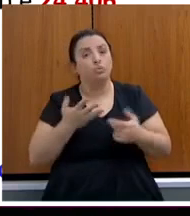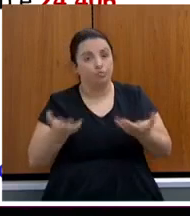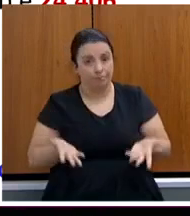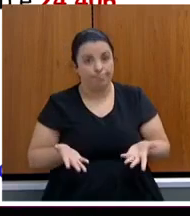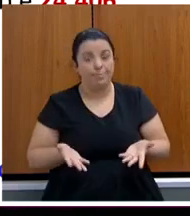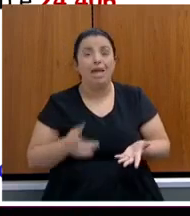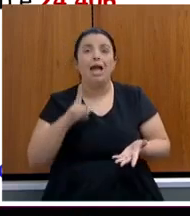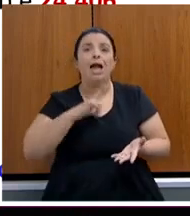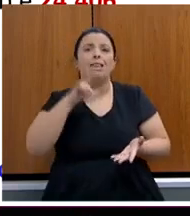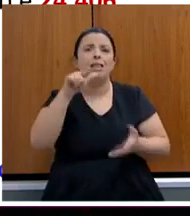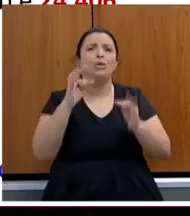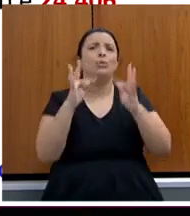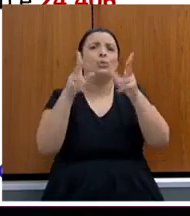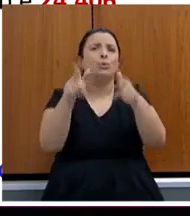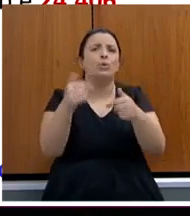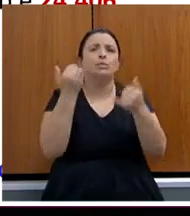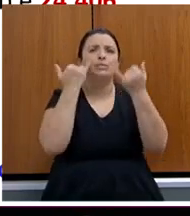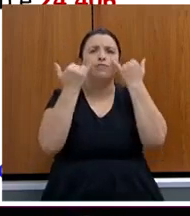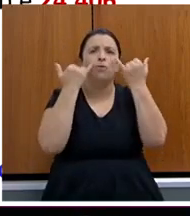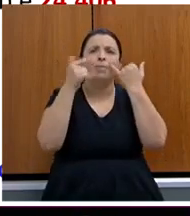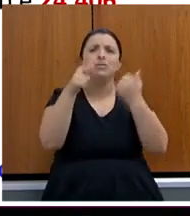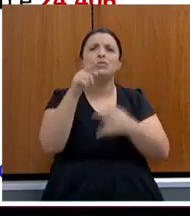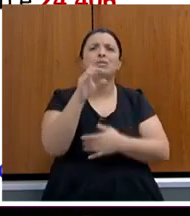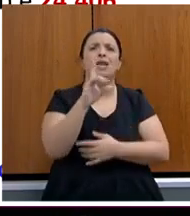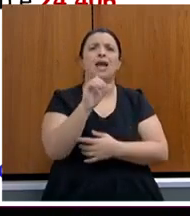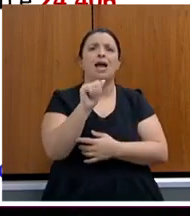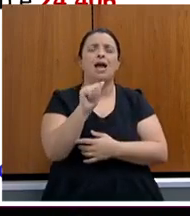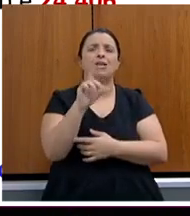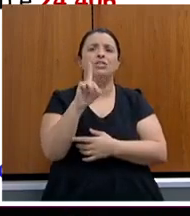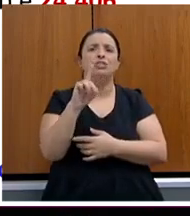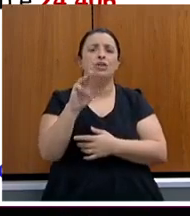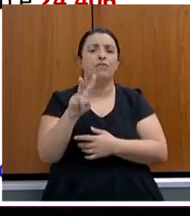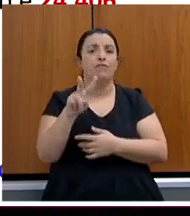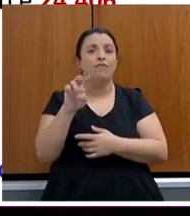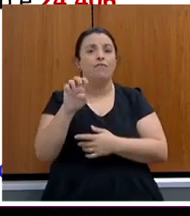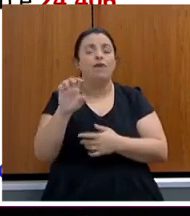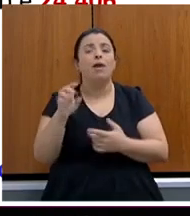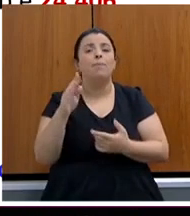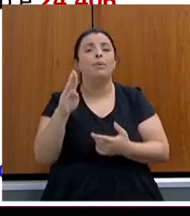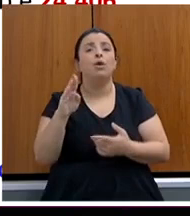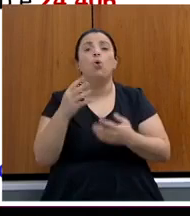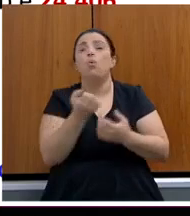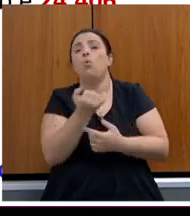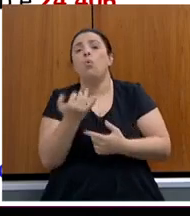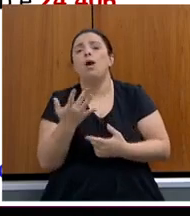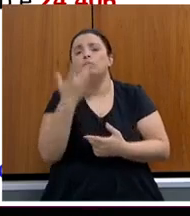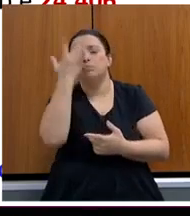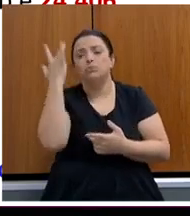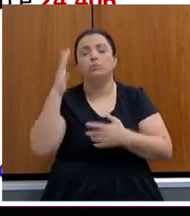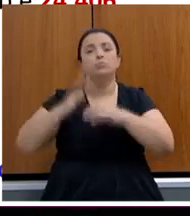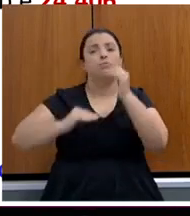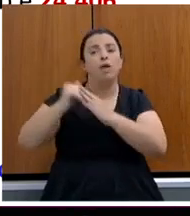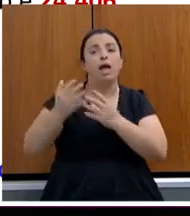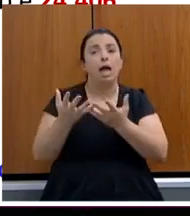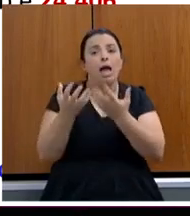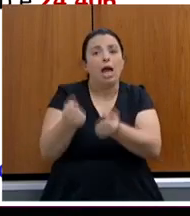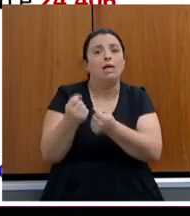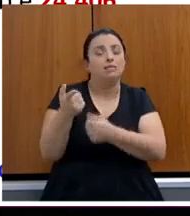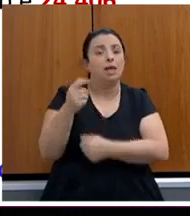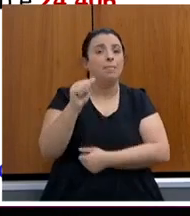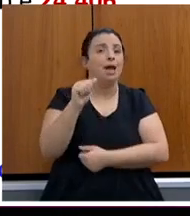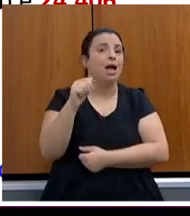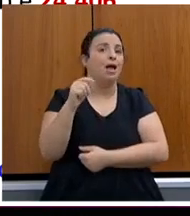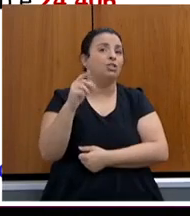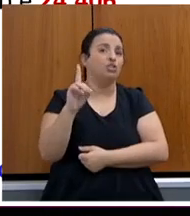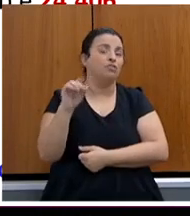todos os números aí né quantos profissionais recebem o advérbio é que a divisão deles né O que foi concedido em